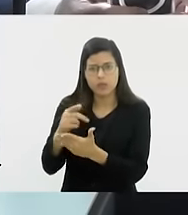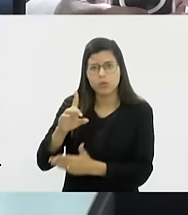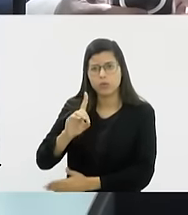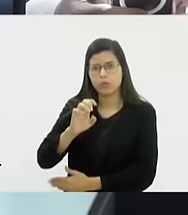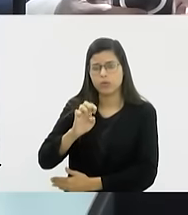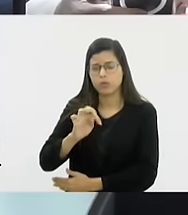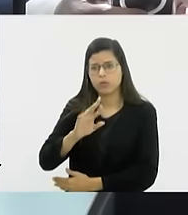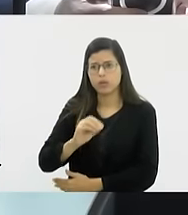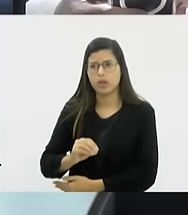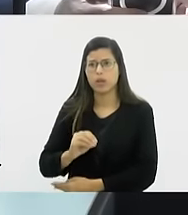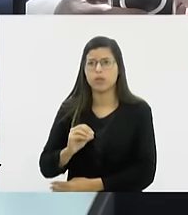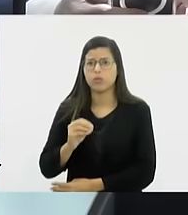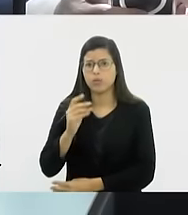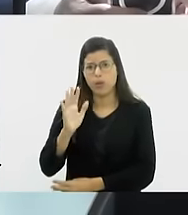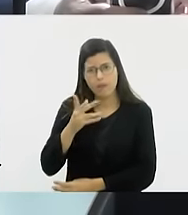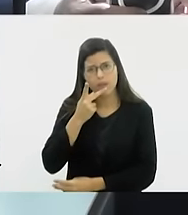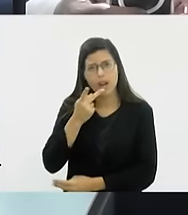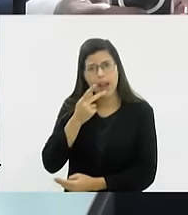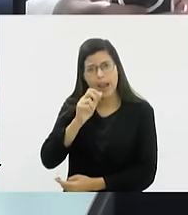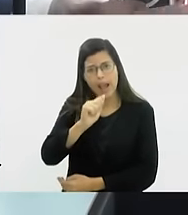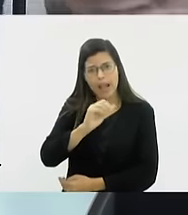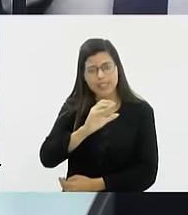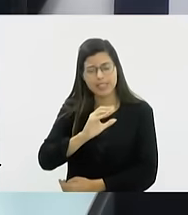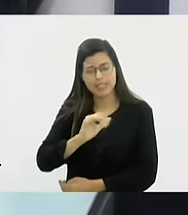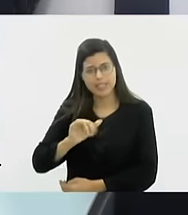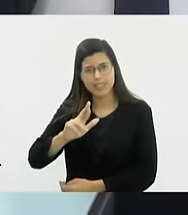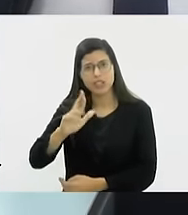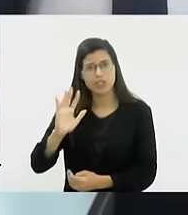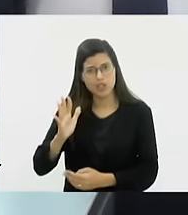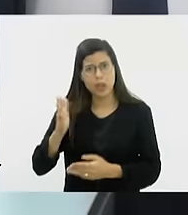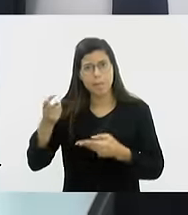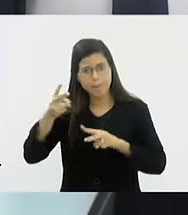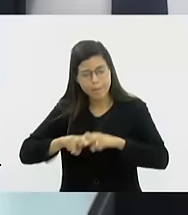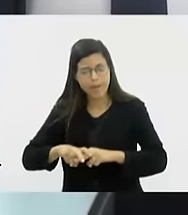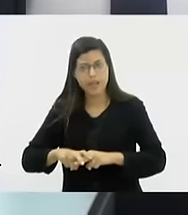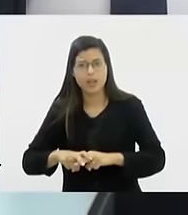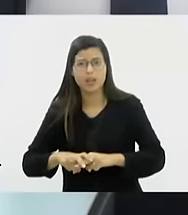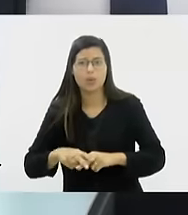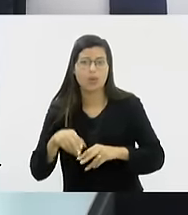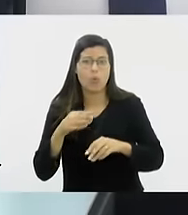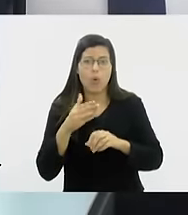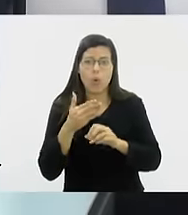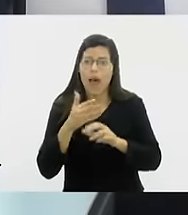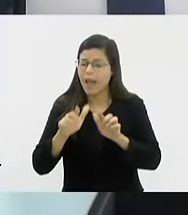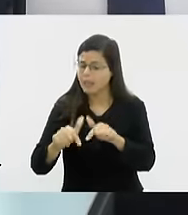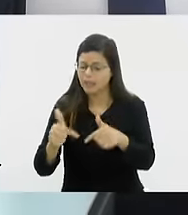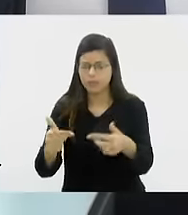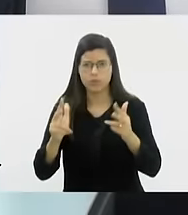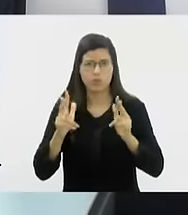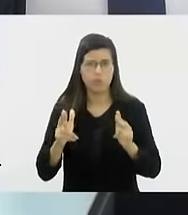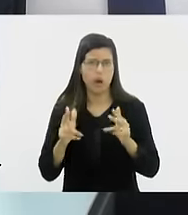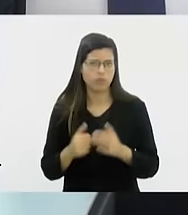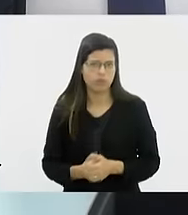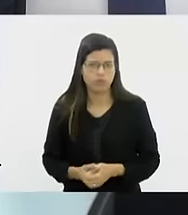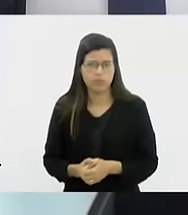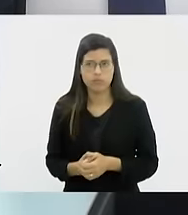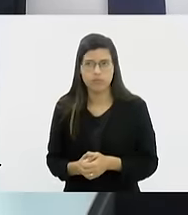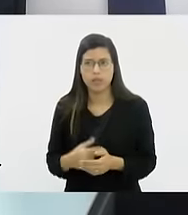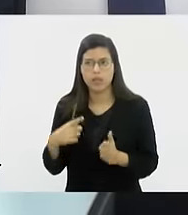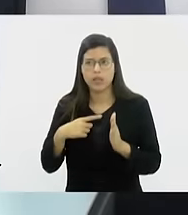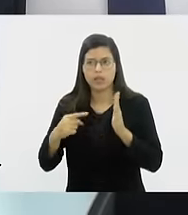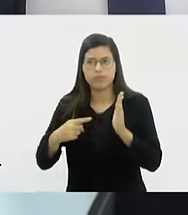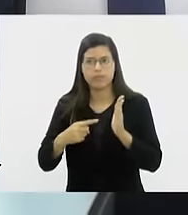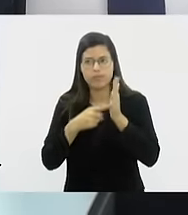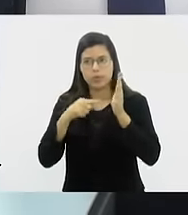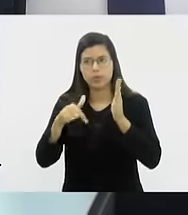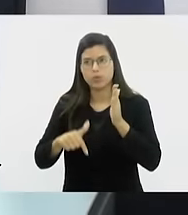Assis Leiloeiro já foi preso por ser depositário infiel. A prática é a mesma. Nós temos denúncia aqui do